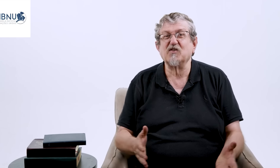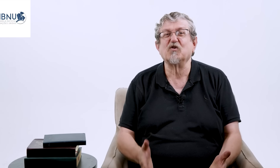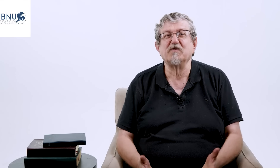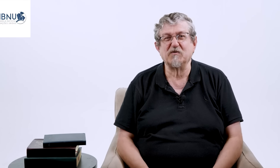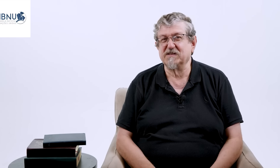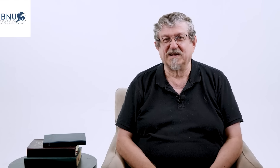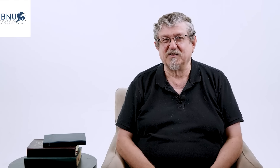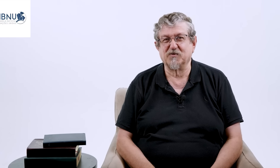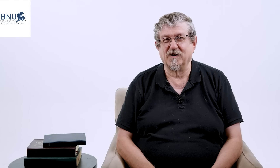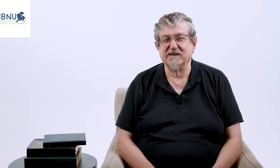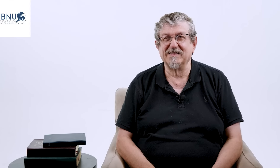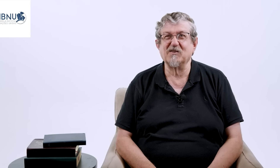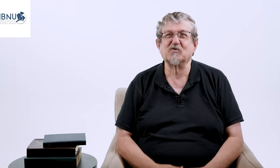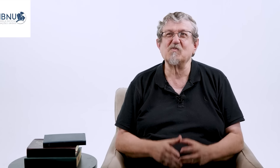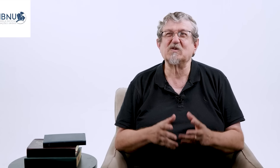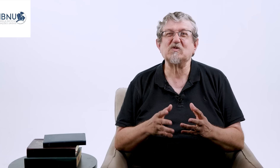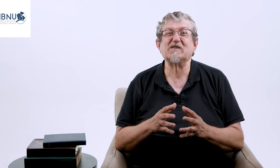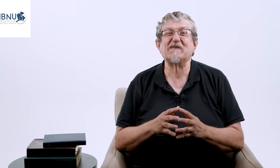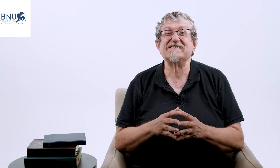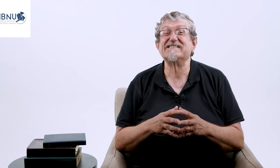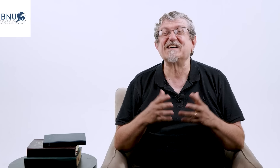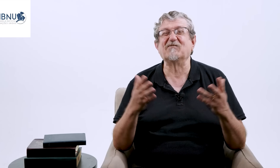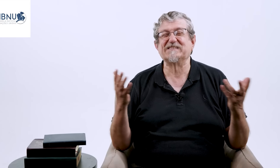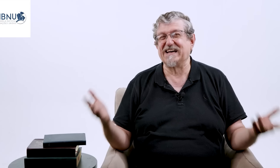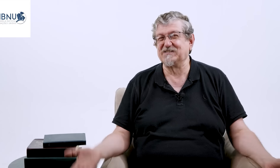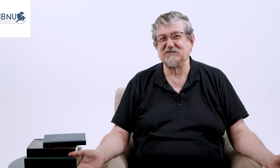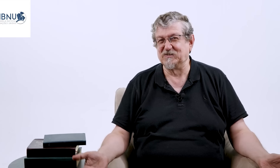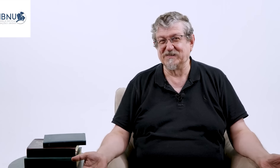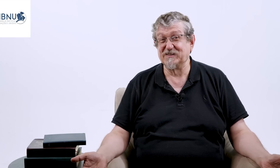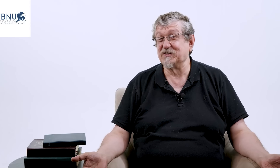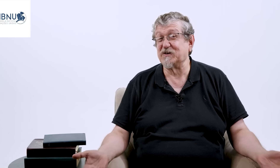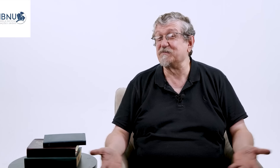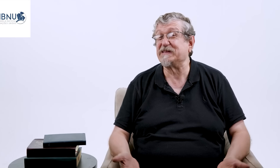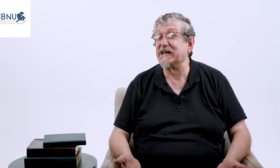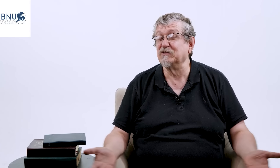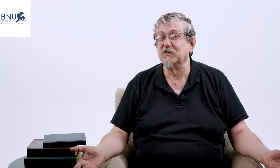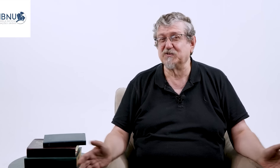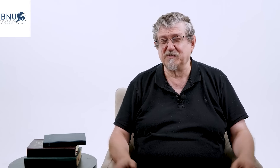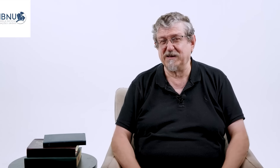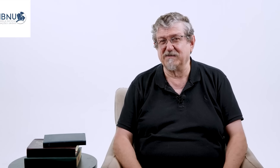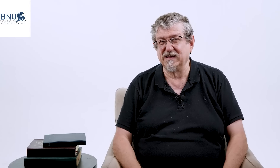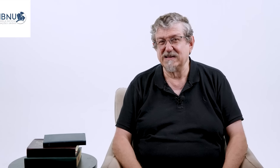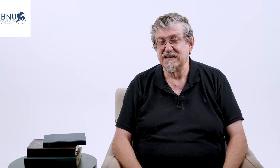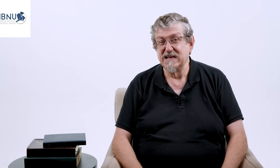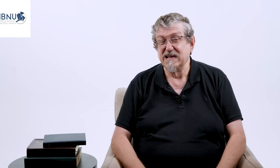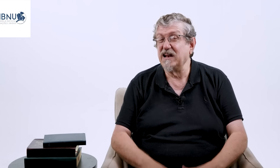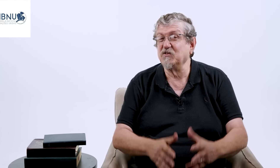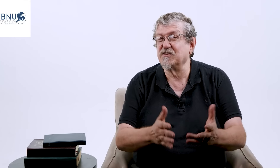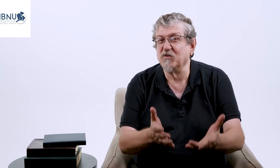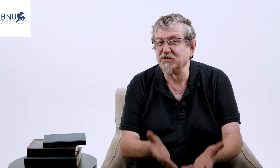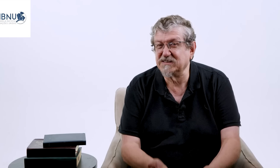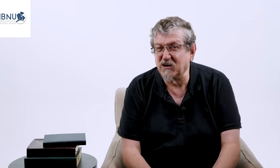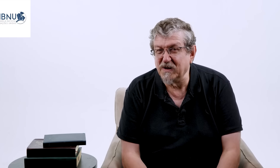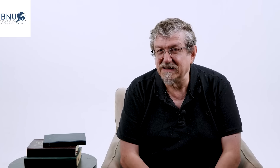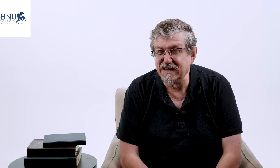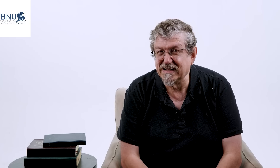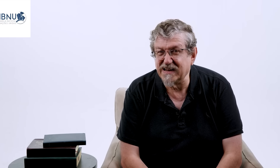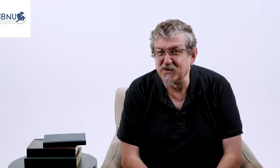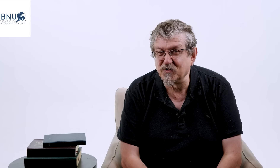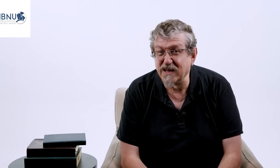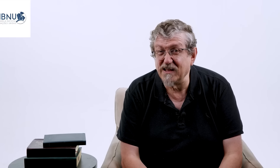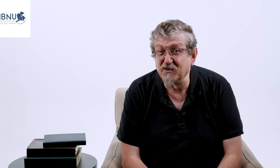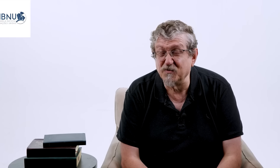Ele resolveu entrar na história. Deus, como que numa espécie de saudade de nós, resolveu habitar no nosso meio. Ele nos amou de tal maneira